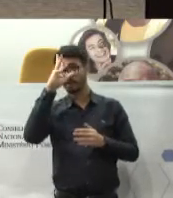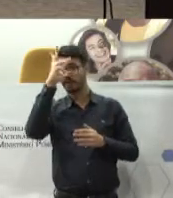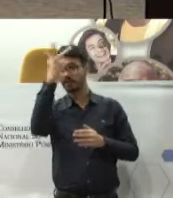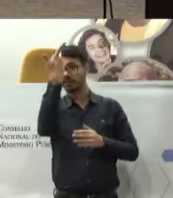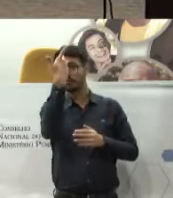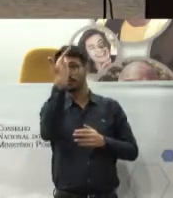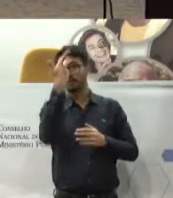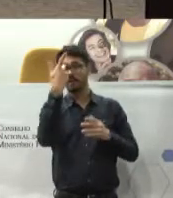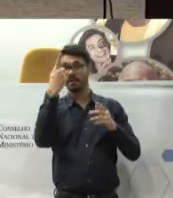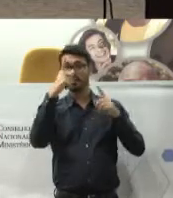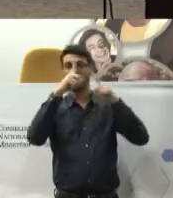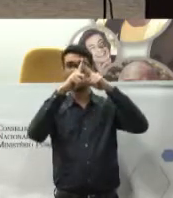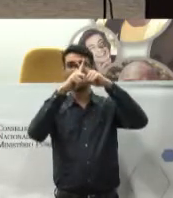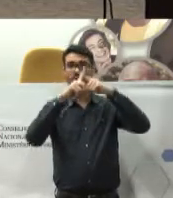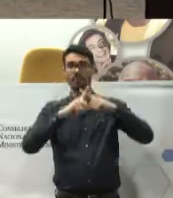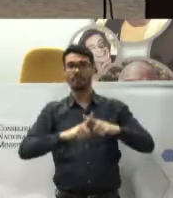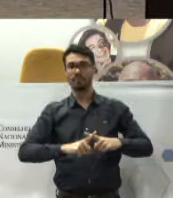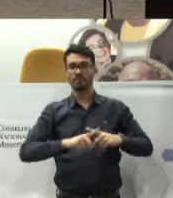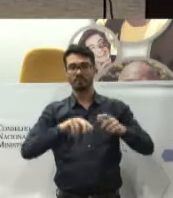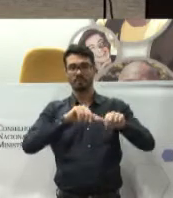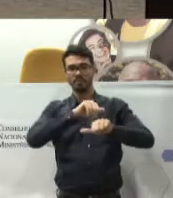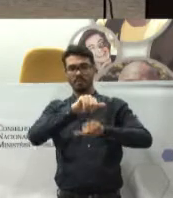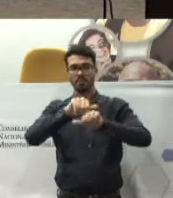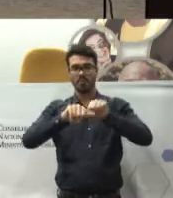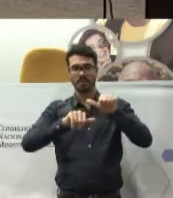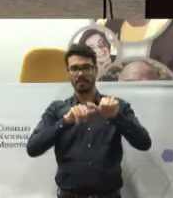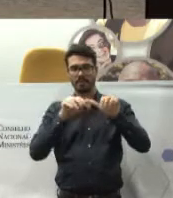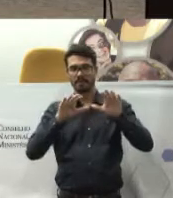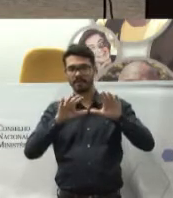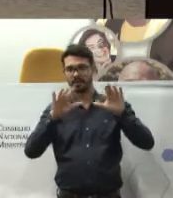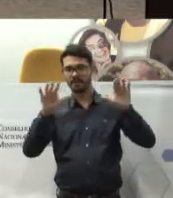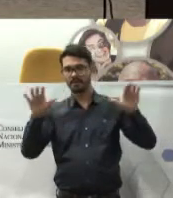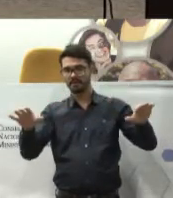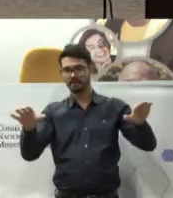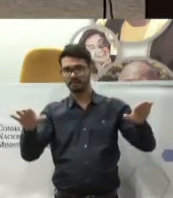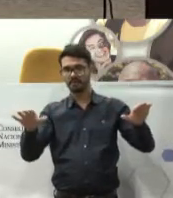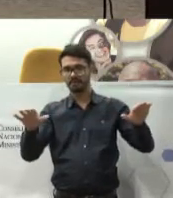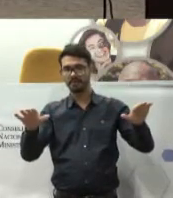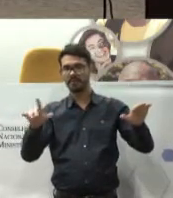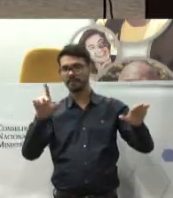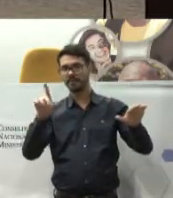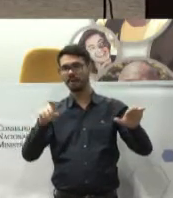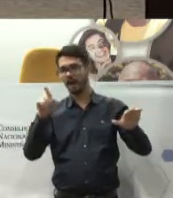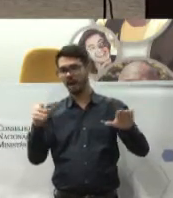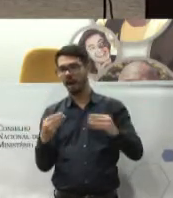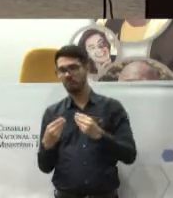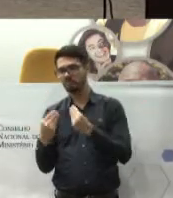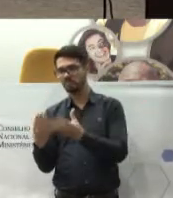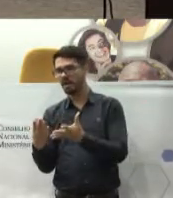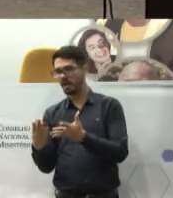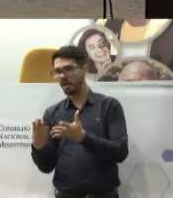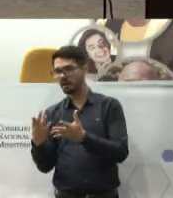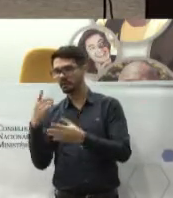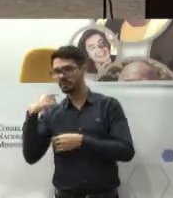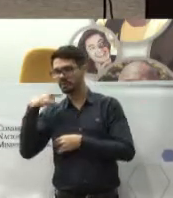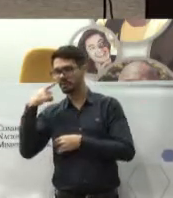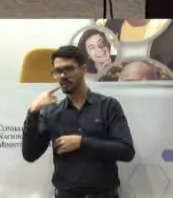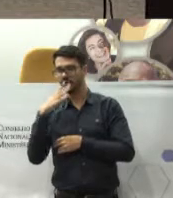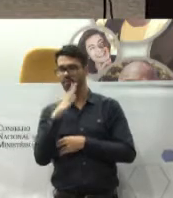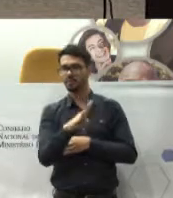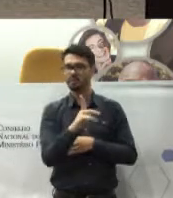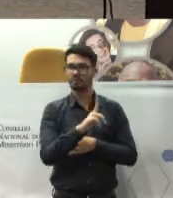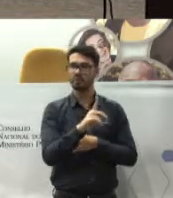conflitos. Então, nós vamos mudar de uma ótica de aplicação do direito para uma ótica